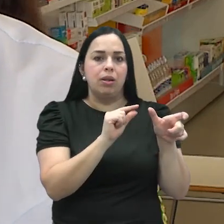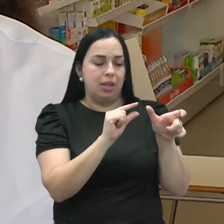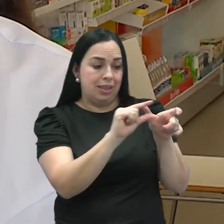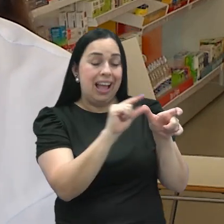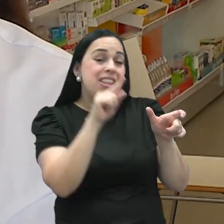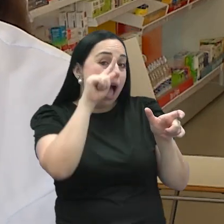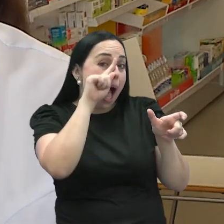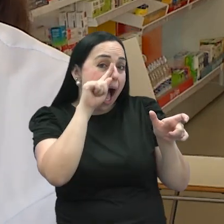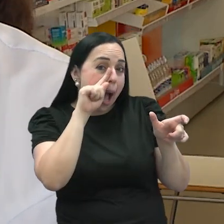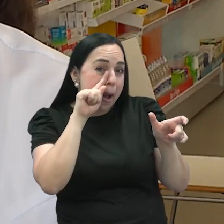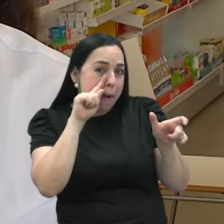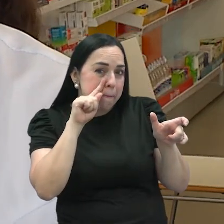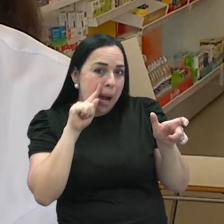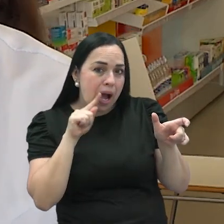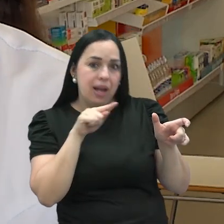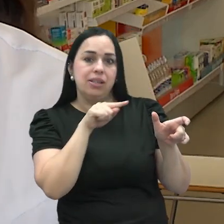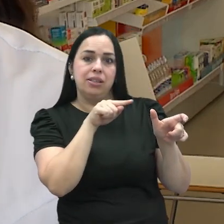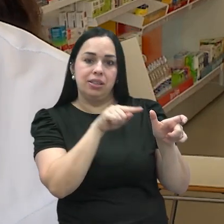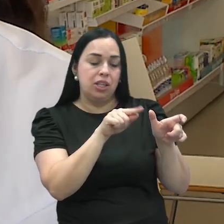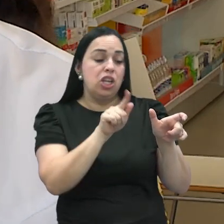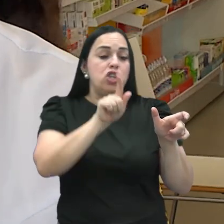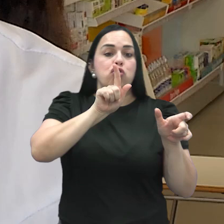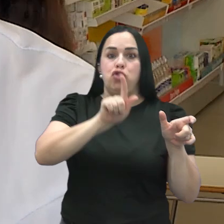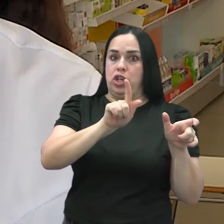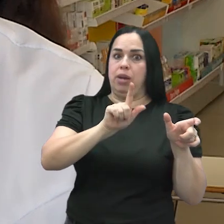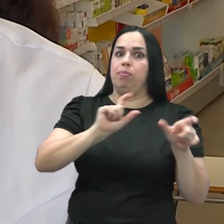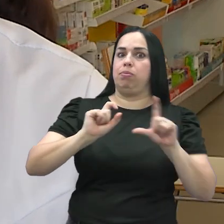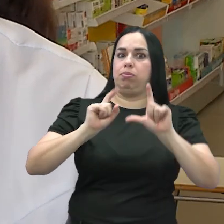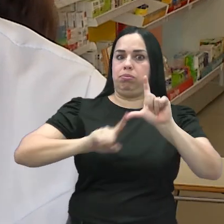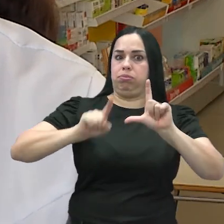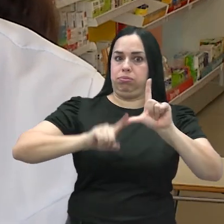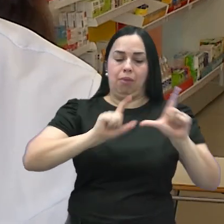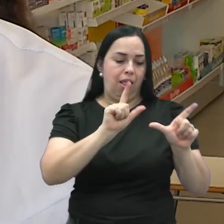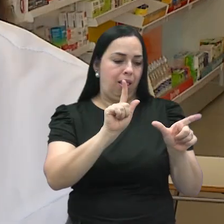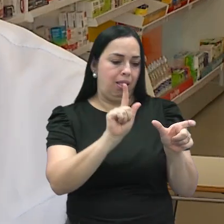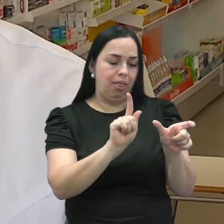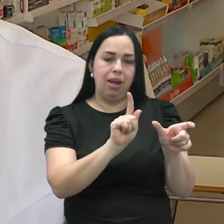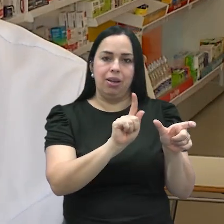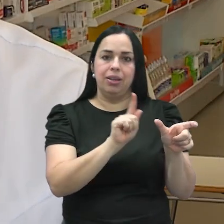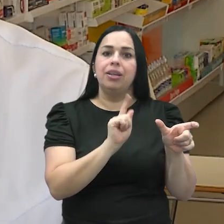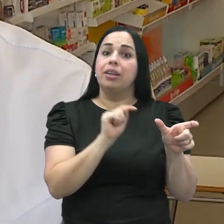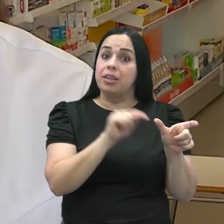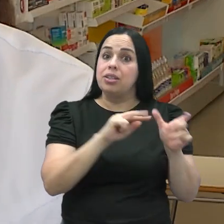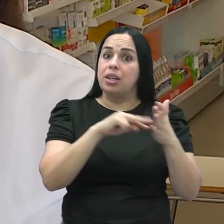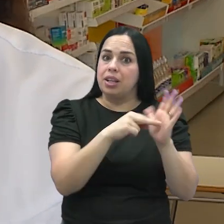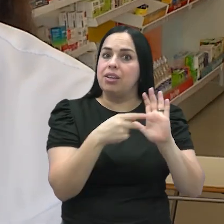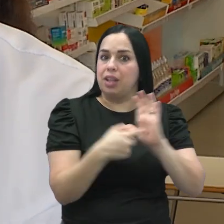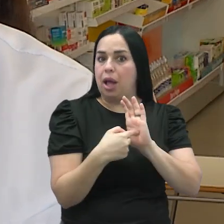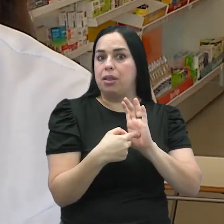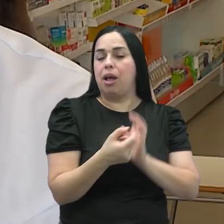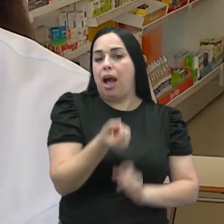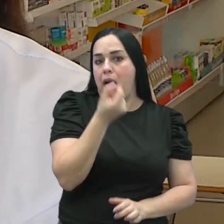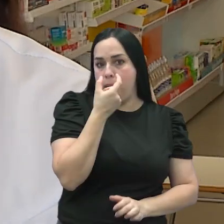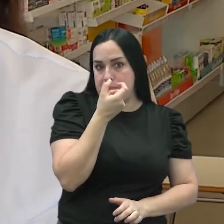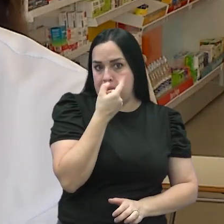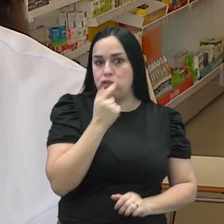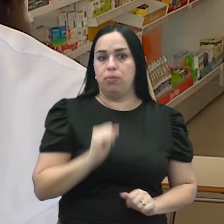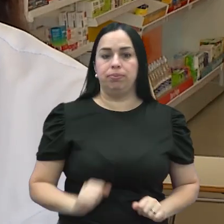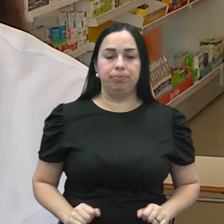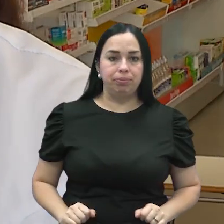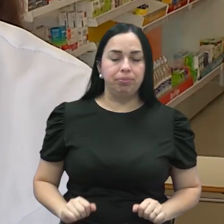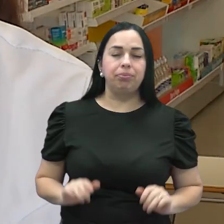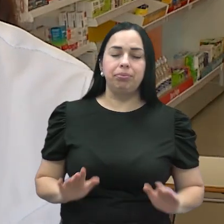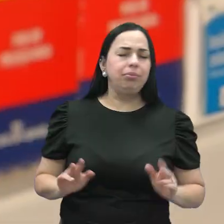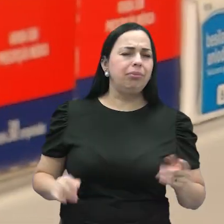ela pela tarja amarela com o G grande na caixa, identificando que aquele medicamento é um